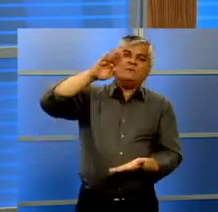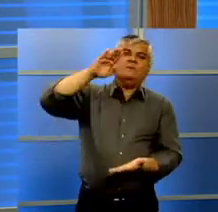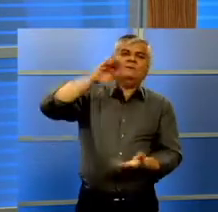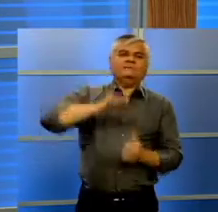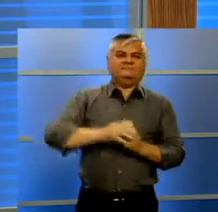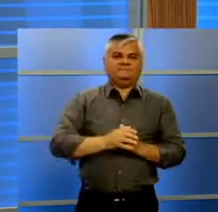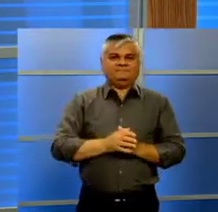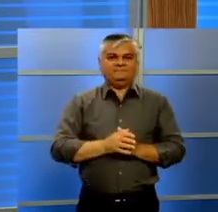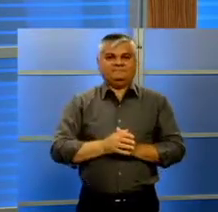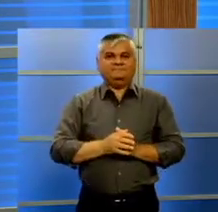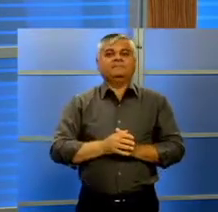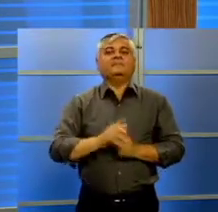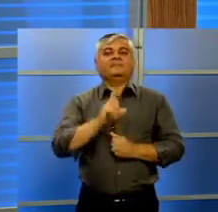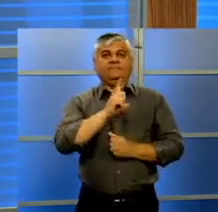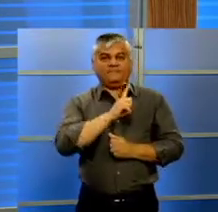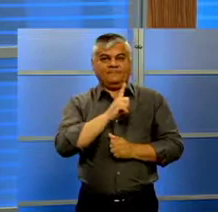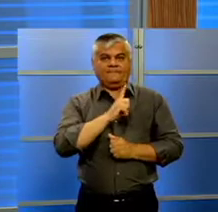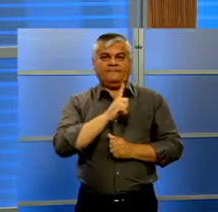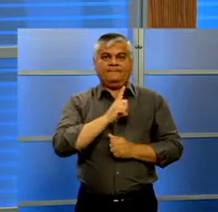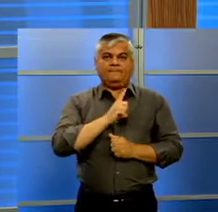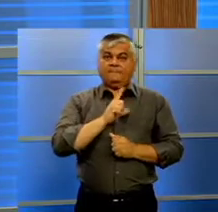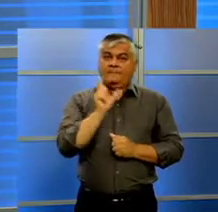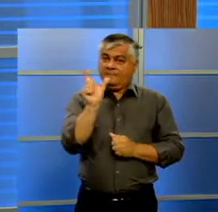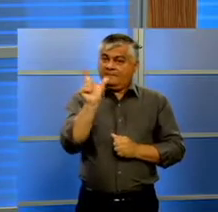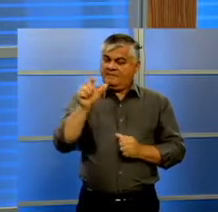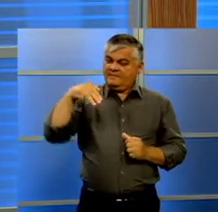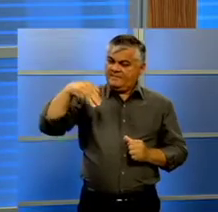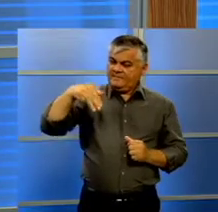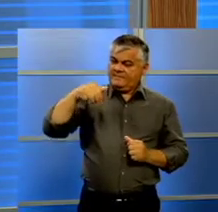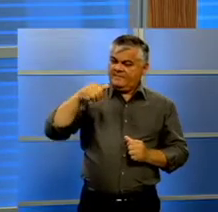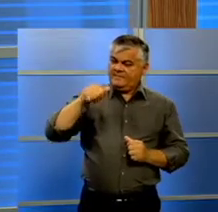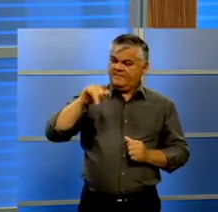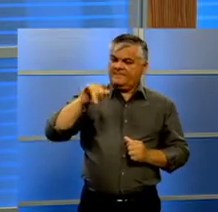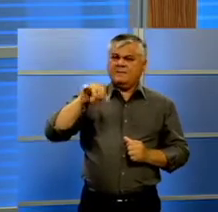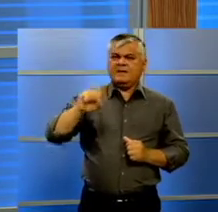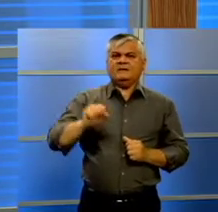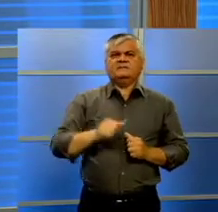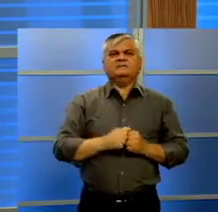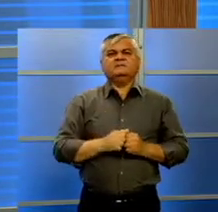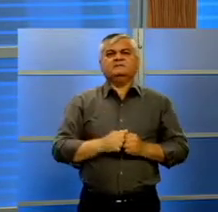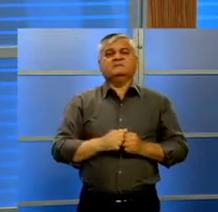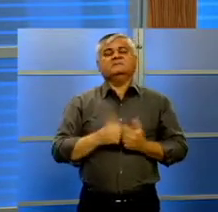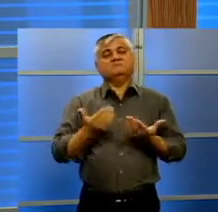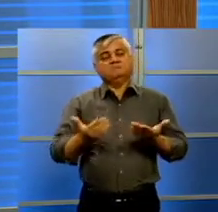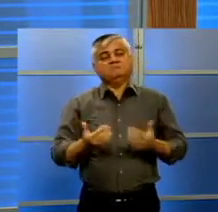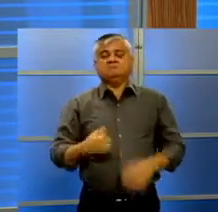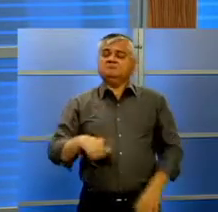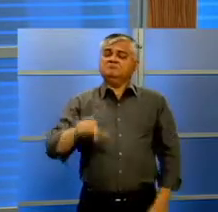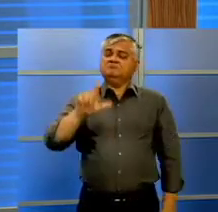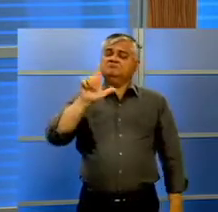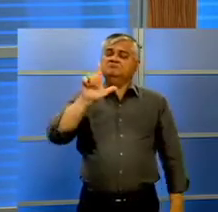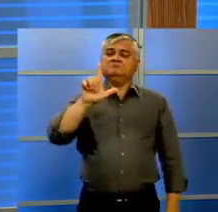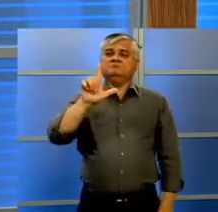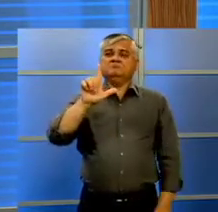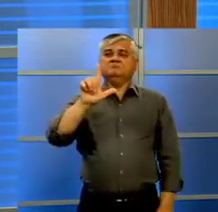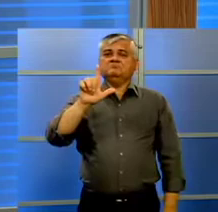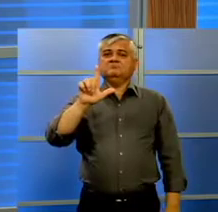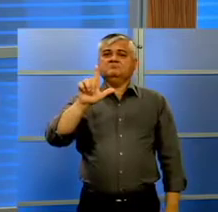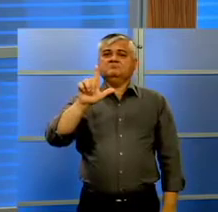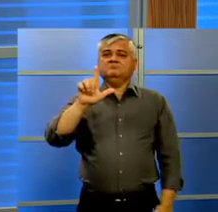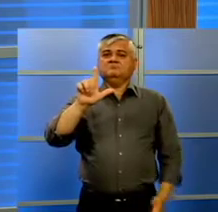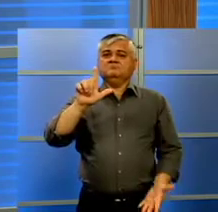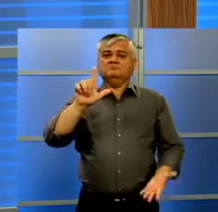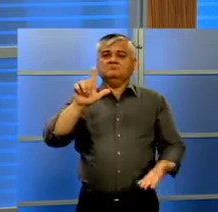Também temos a palavra mais no sentido de repetição. Uma mão configurada em L, o ponto